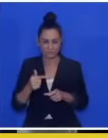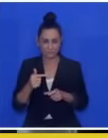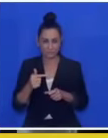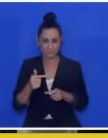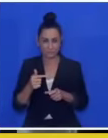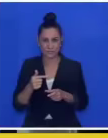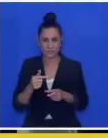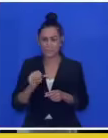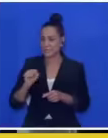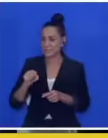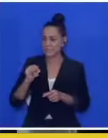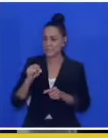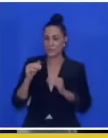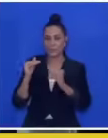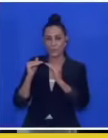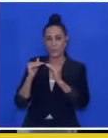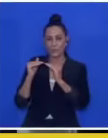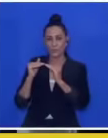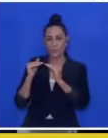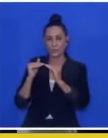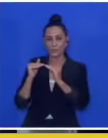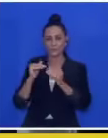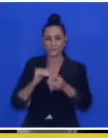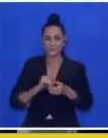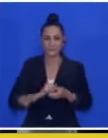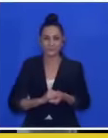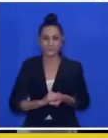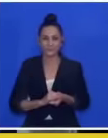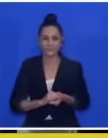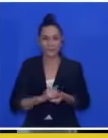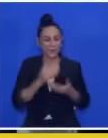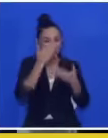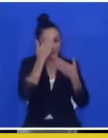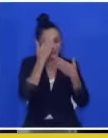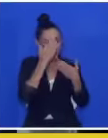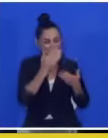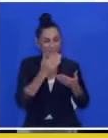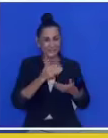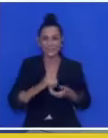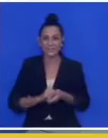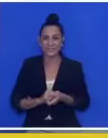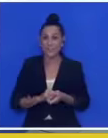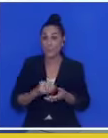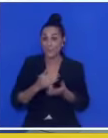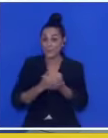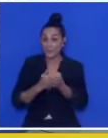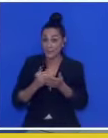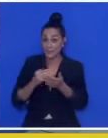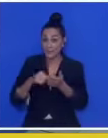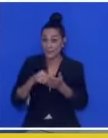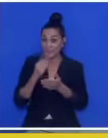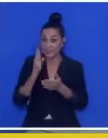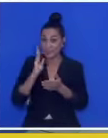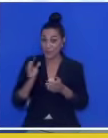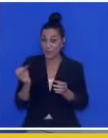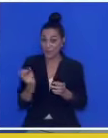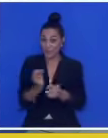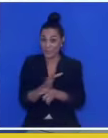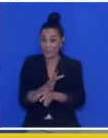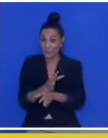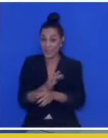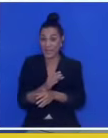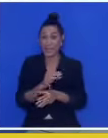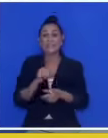no dia de sorte? Sim, confirmo. Sim, confirmo. Obrigado. Primeira etapa do dia de sorte